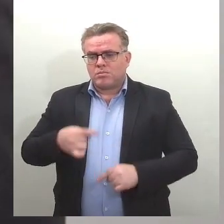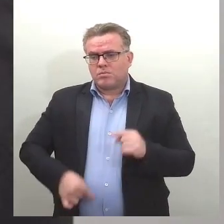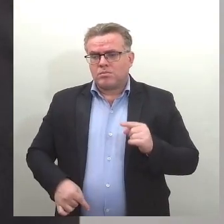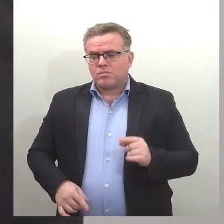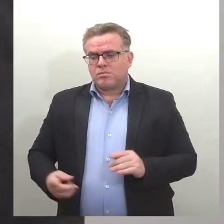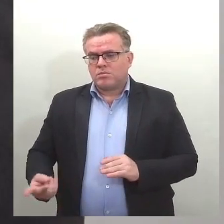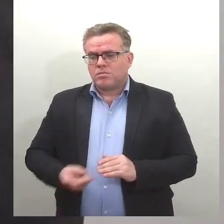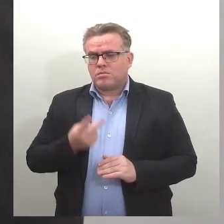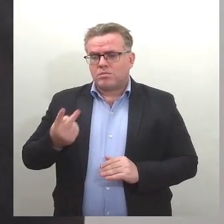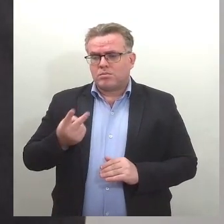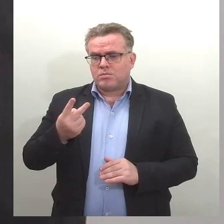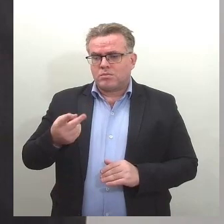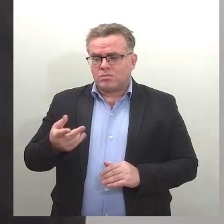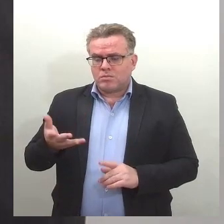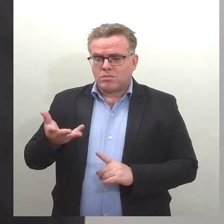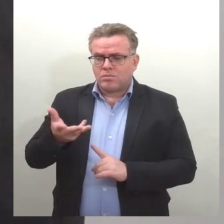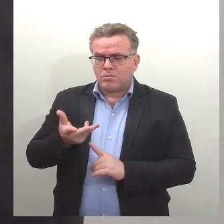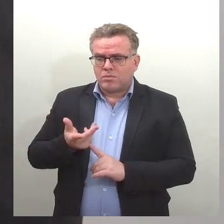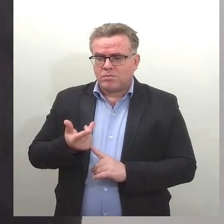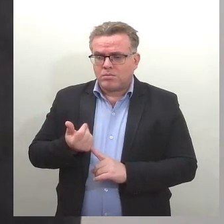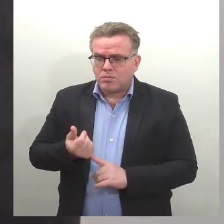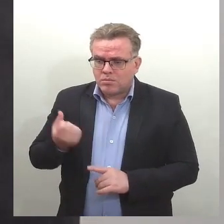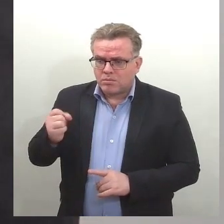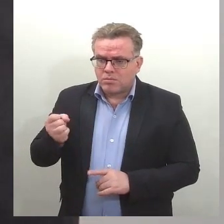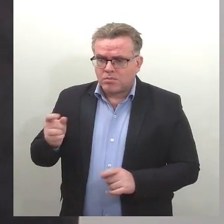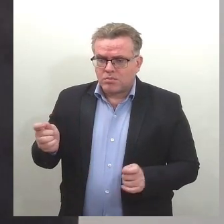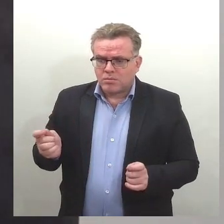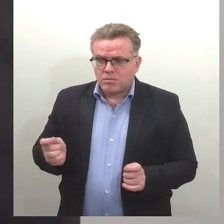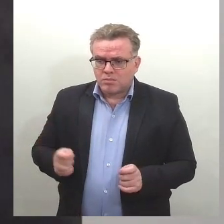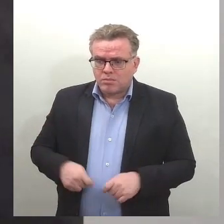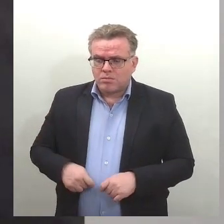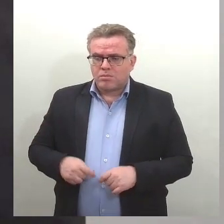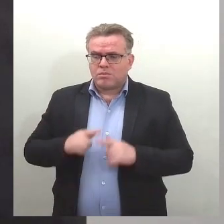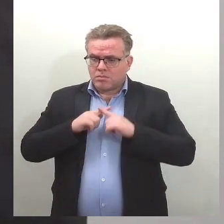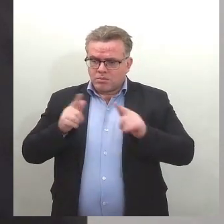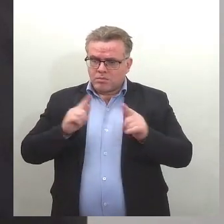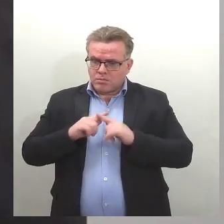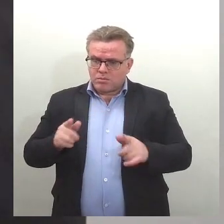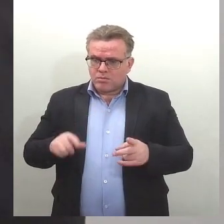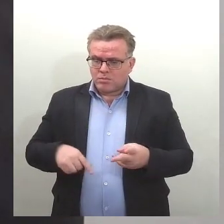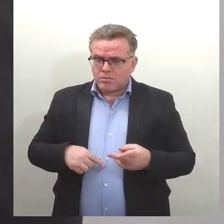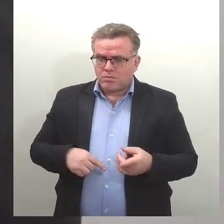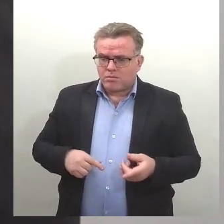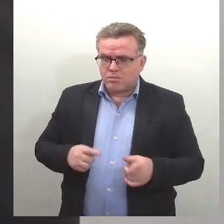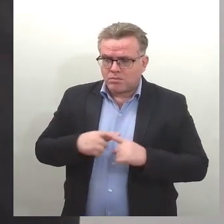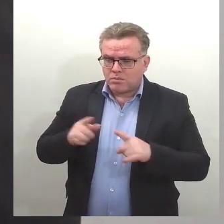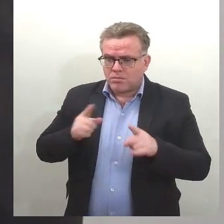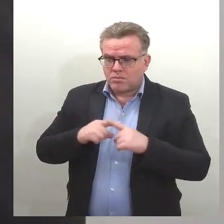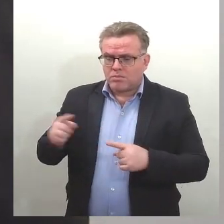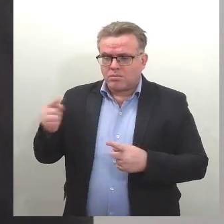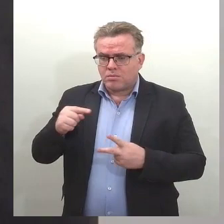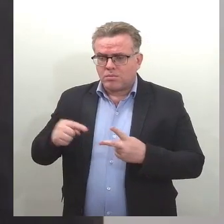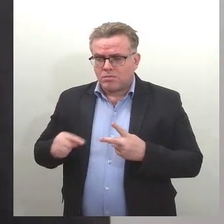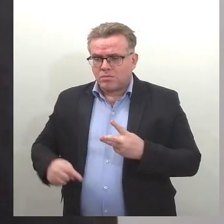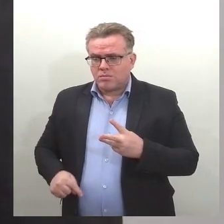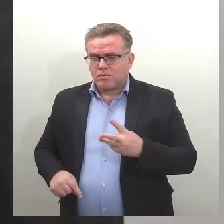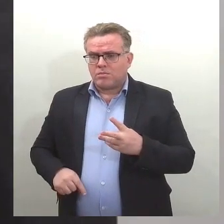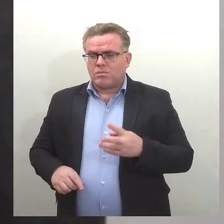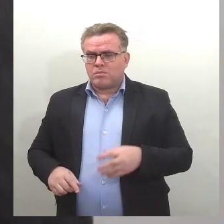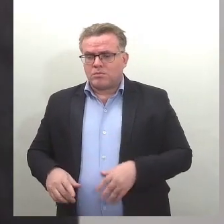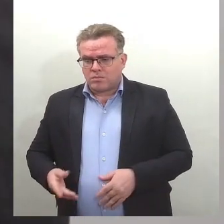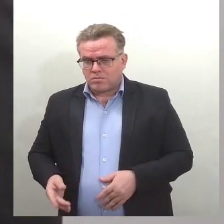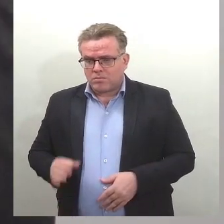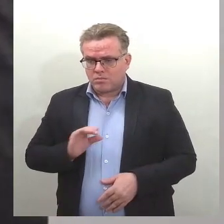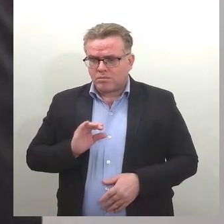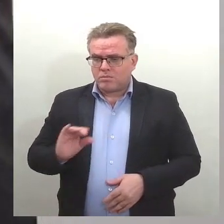né, sergipanos. E uma das denúncias foram várias. Uma já é a questão do cachê muito baixo, né, uma